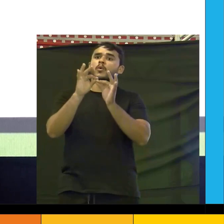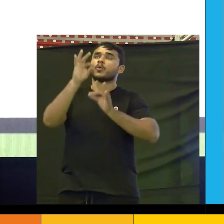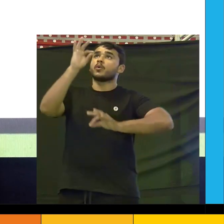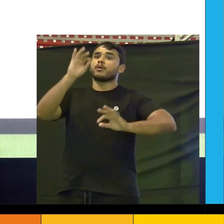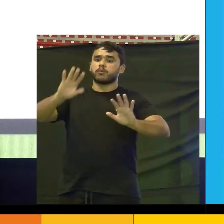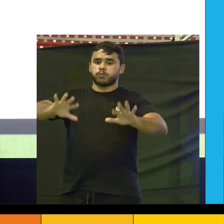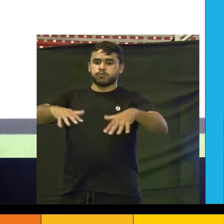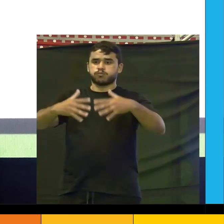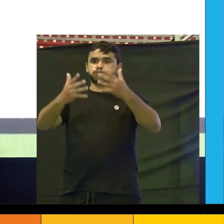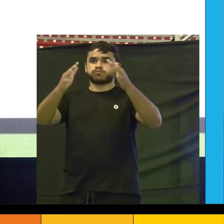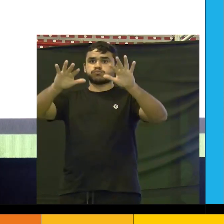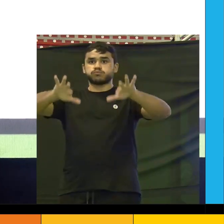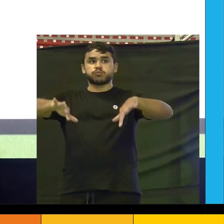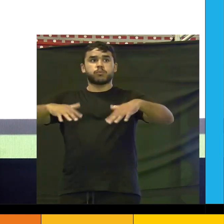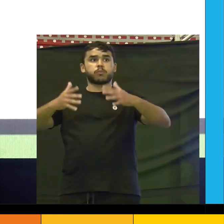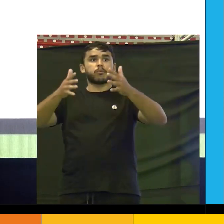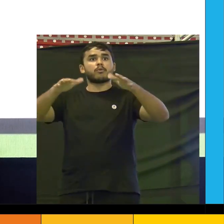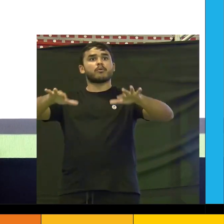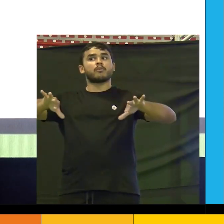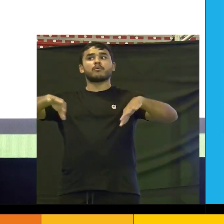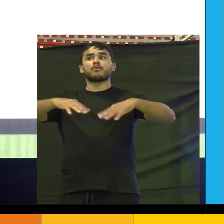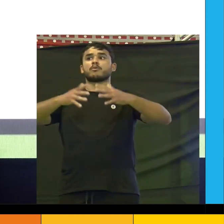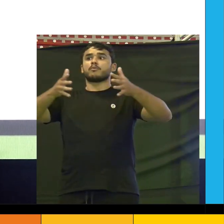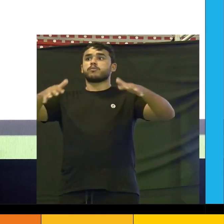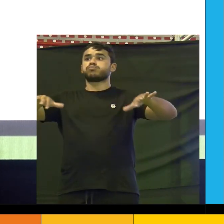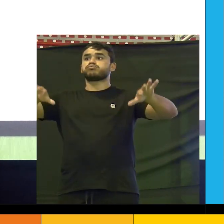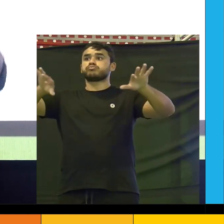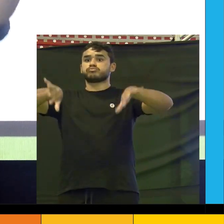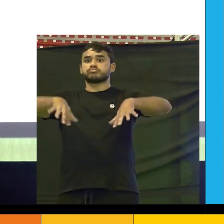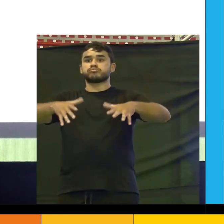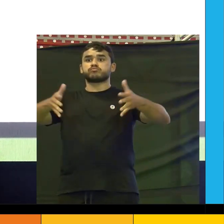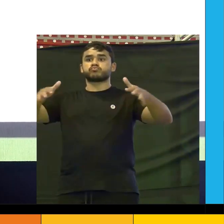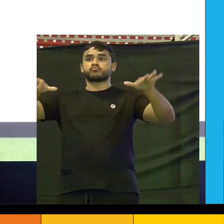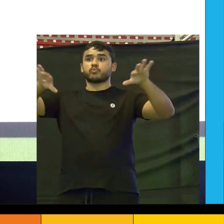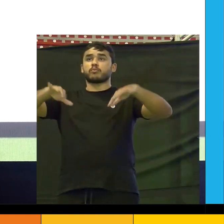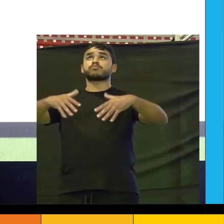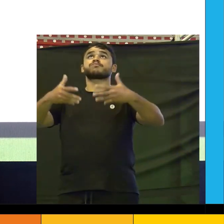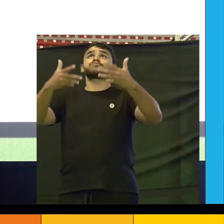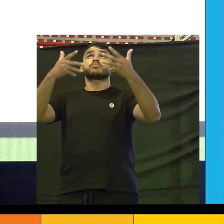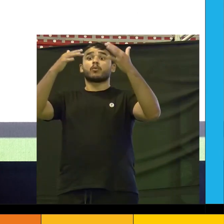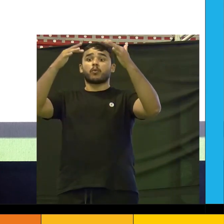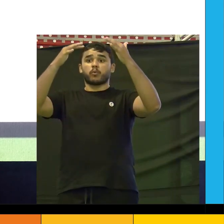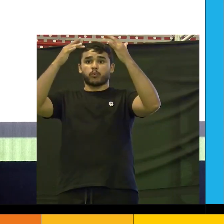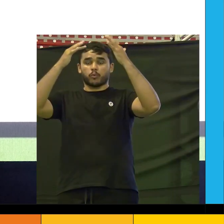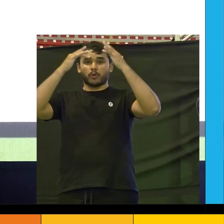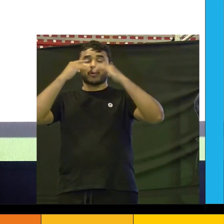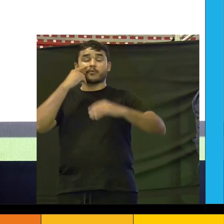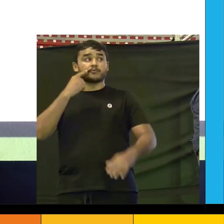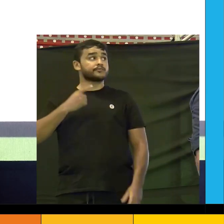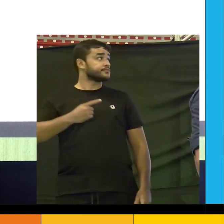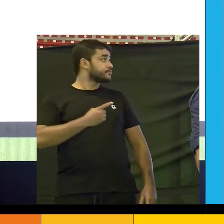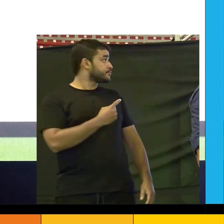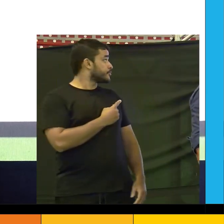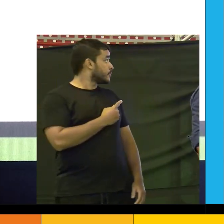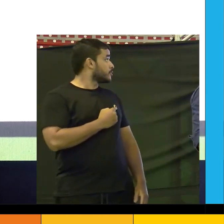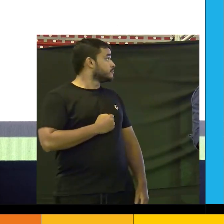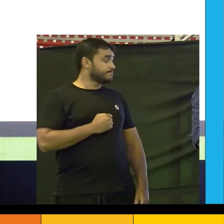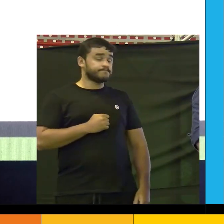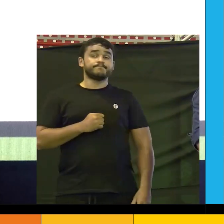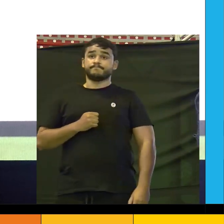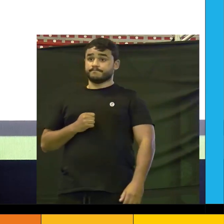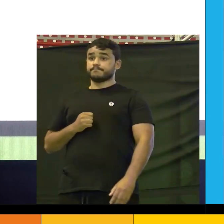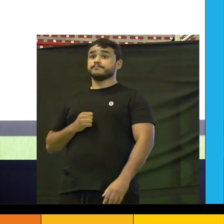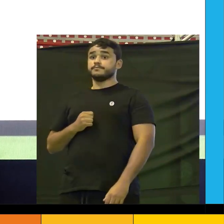a própria onda. O que acontece com a velocidade? Velocidade o quê?